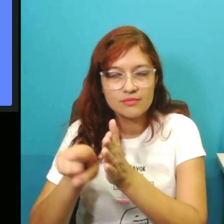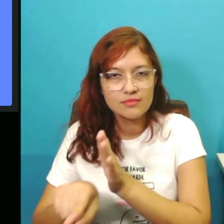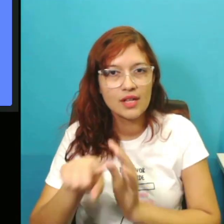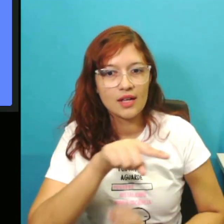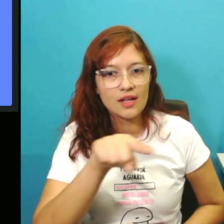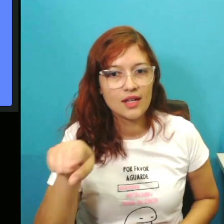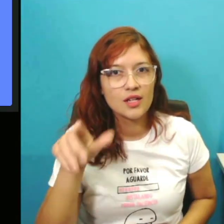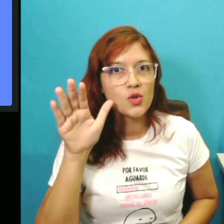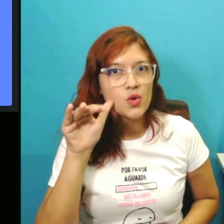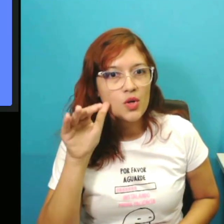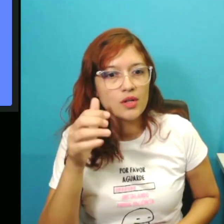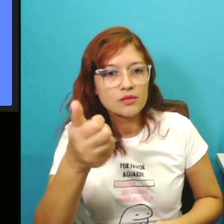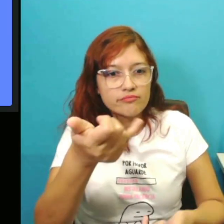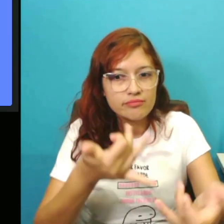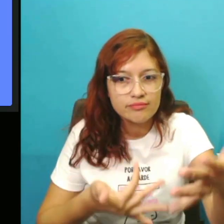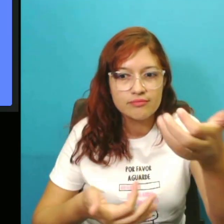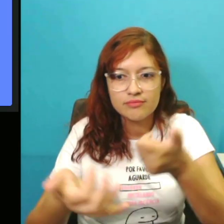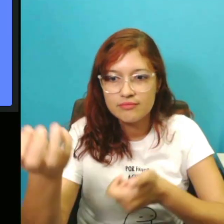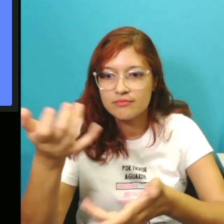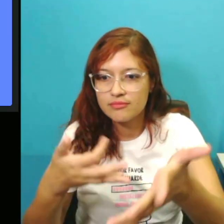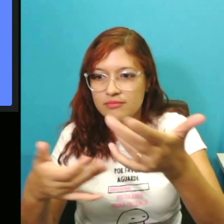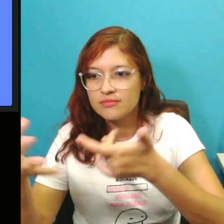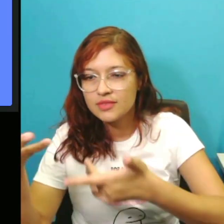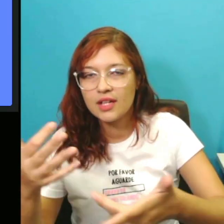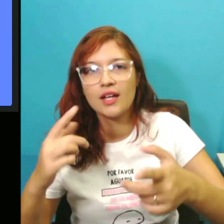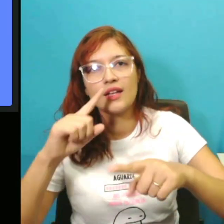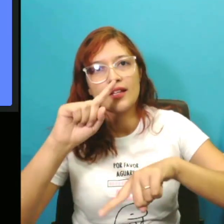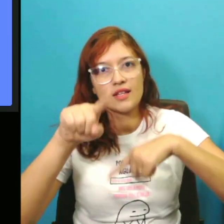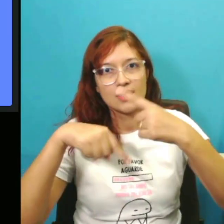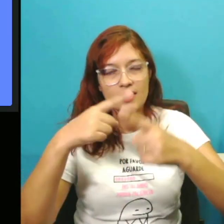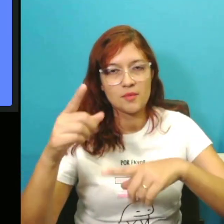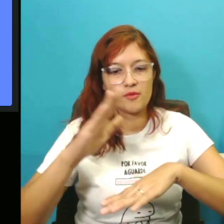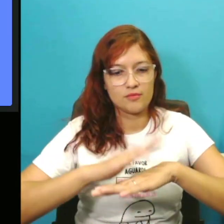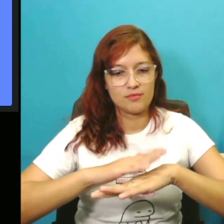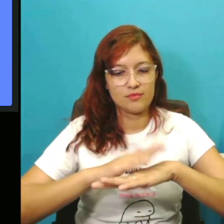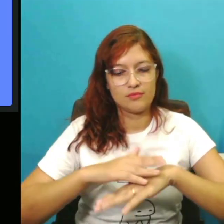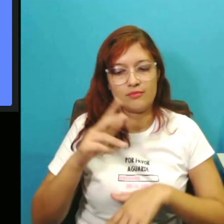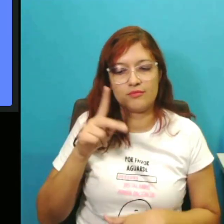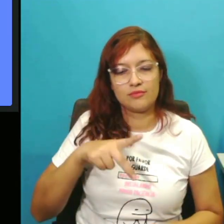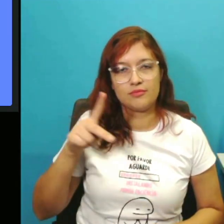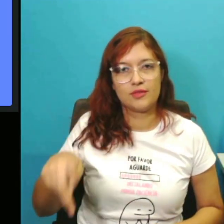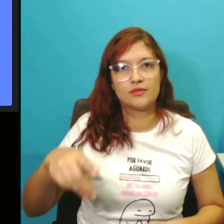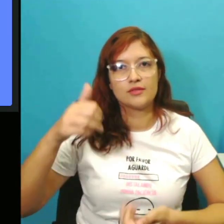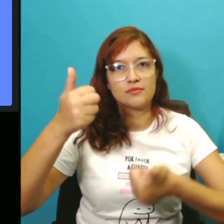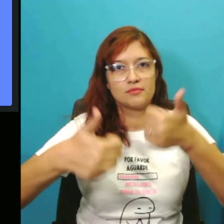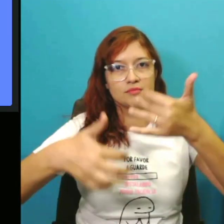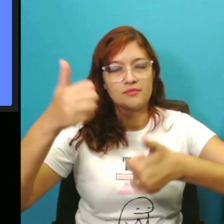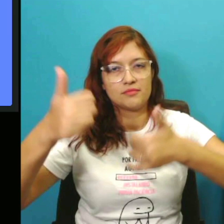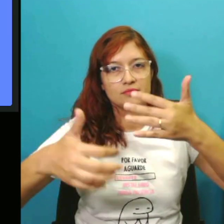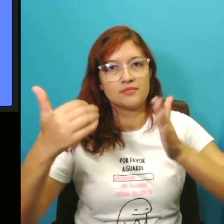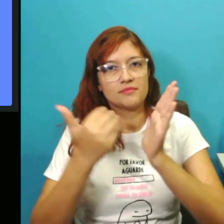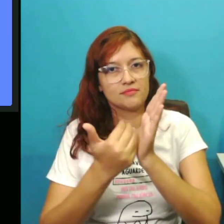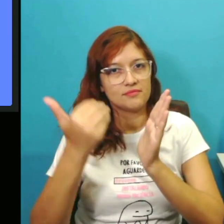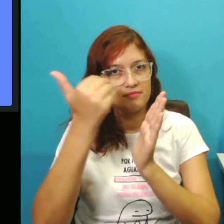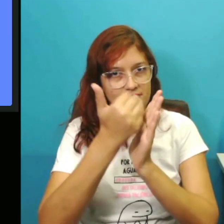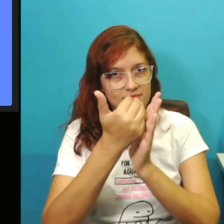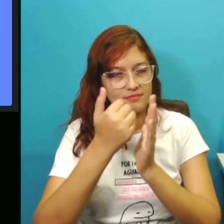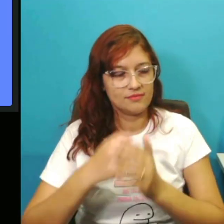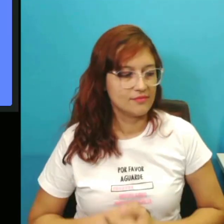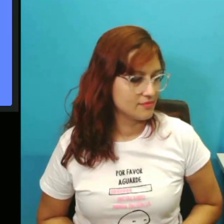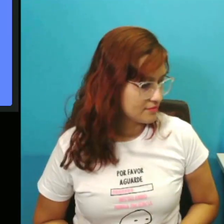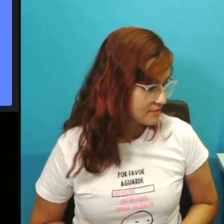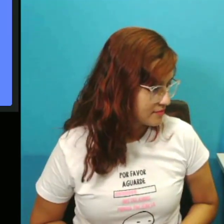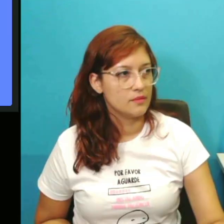não se decompôs em outras cores. Então, pode ouvir a opinião deles e depois o professor pode acrescentar